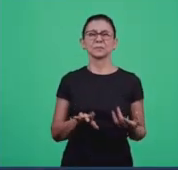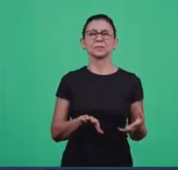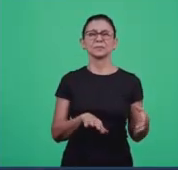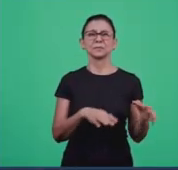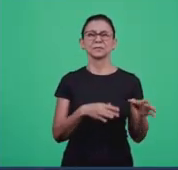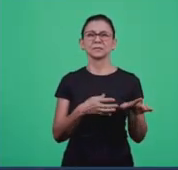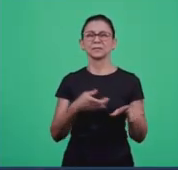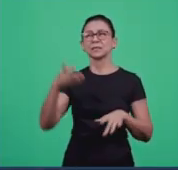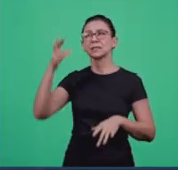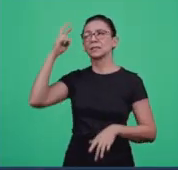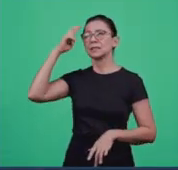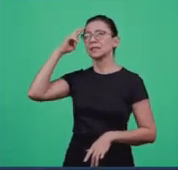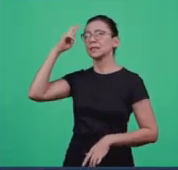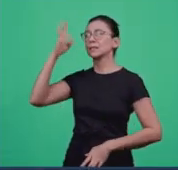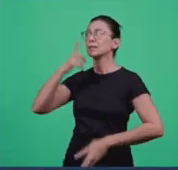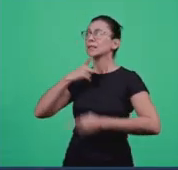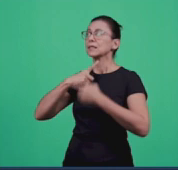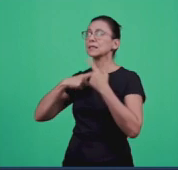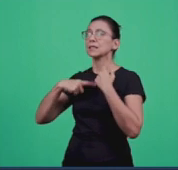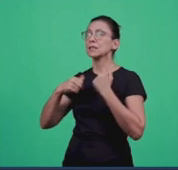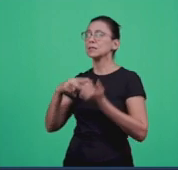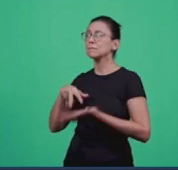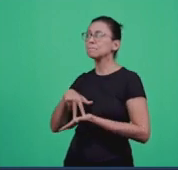em tua presença,